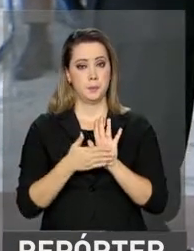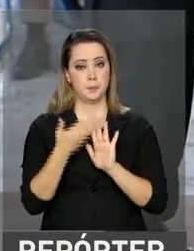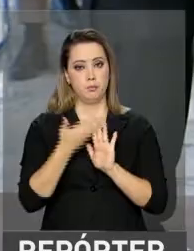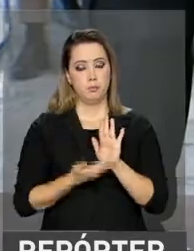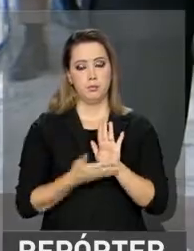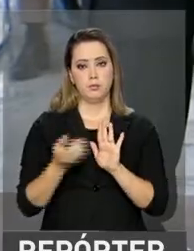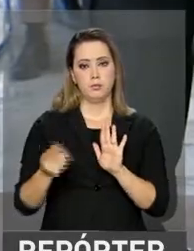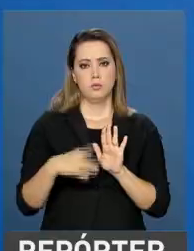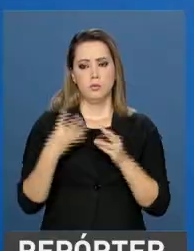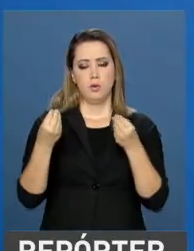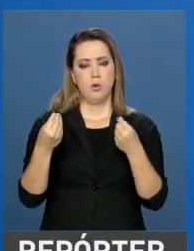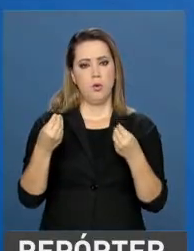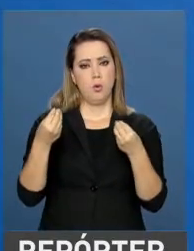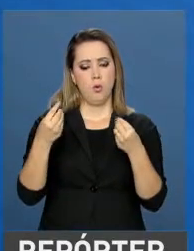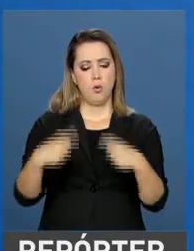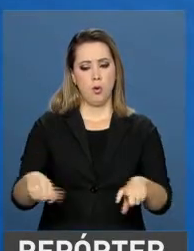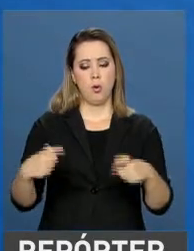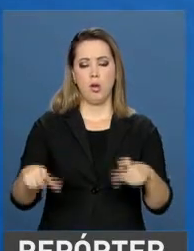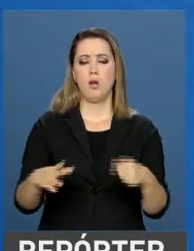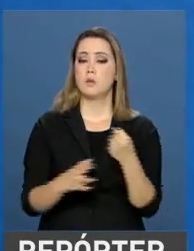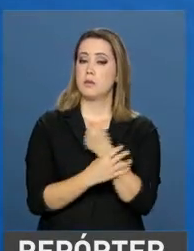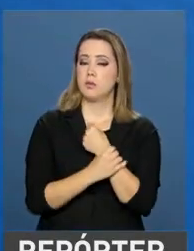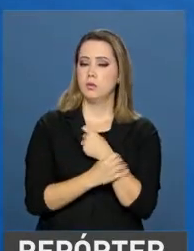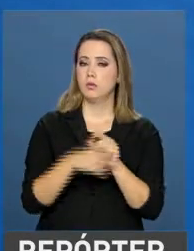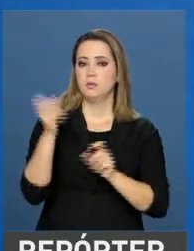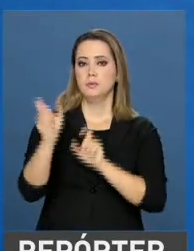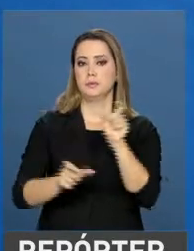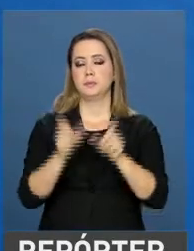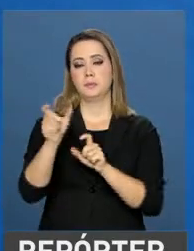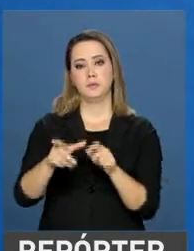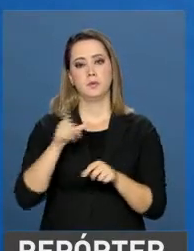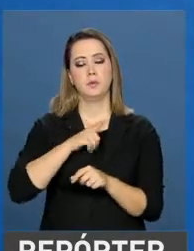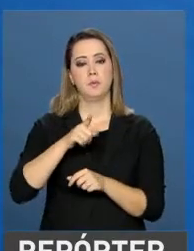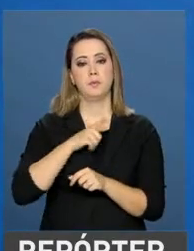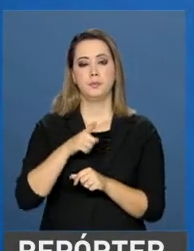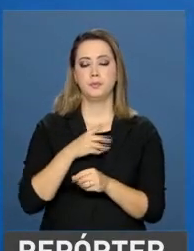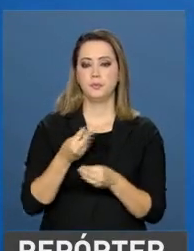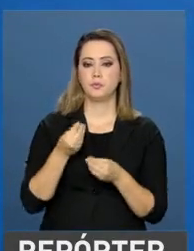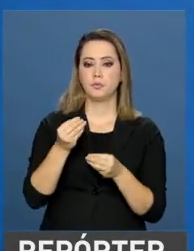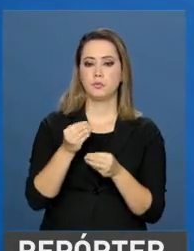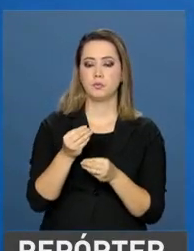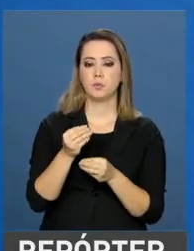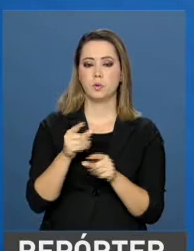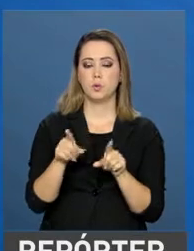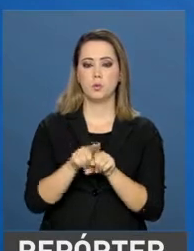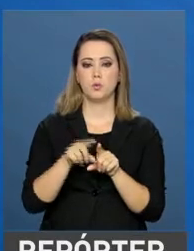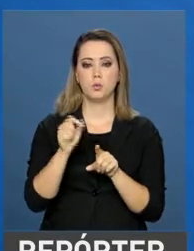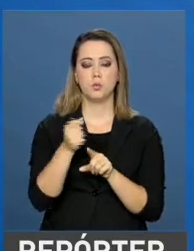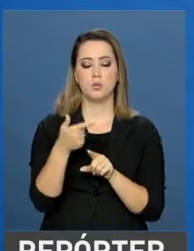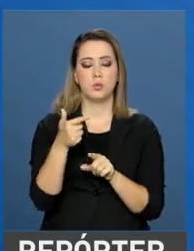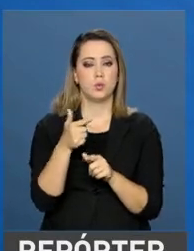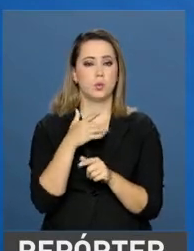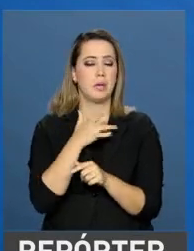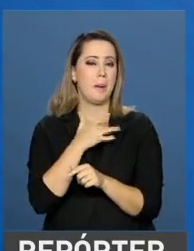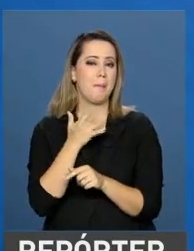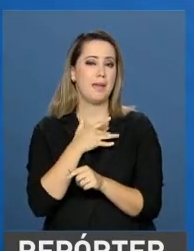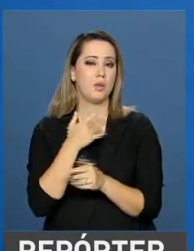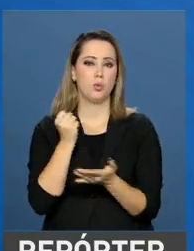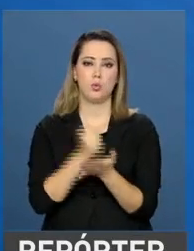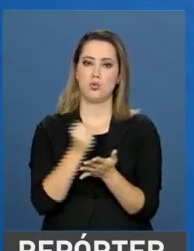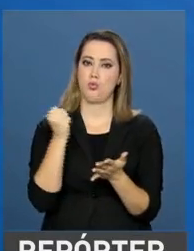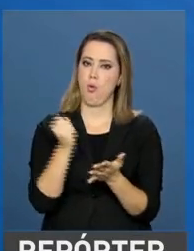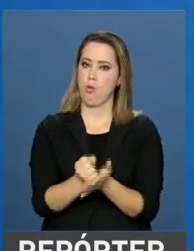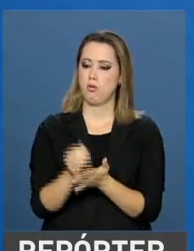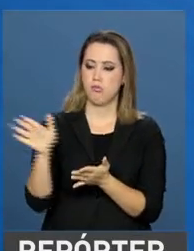com segurança a ong o trabalhador empregador não fique com medo de contratar